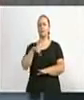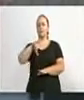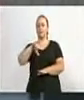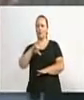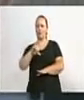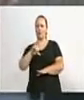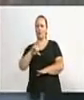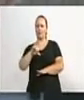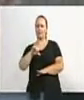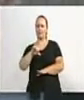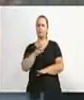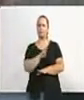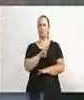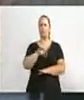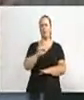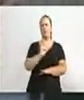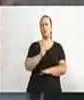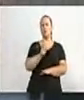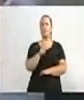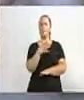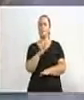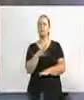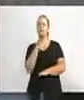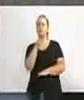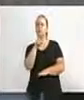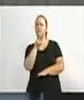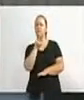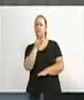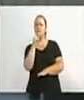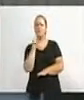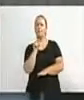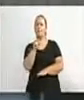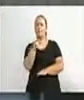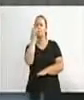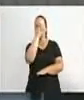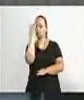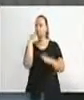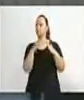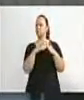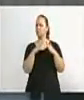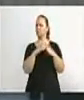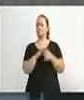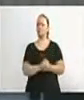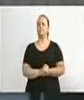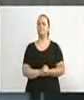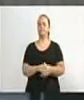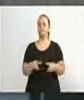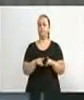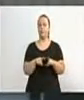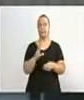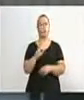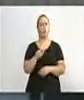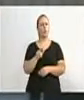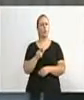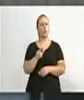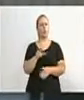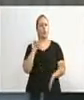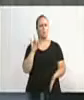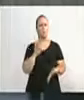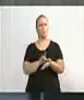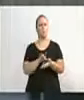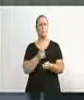casa de 230 mil habitantes, se não me falha a memória, e não tem nenhum momento na história de Blumenau maior do que a